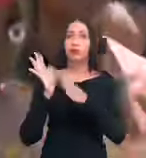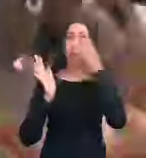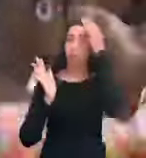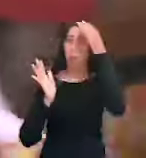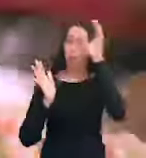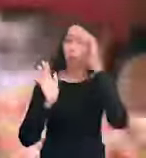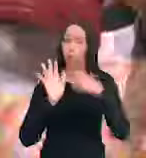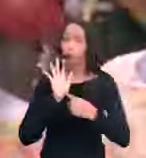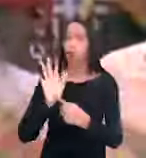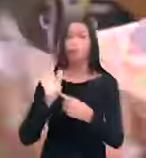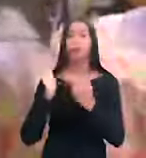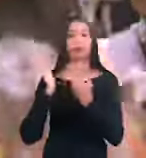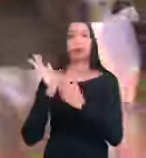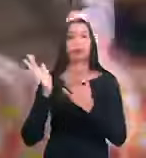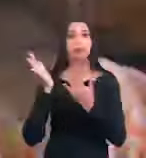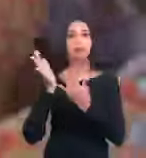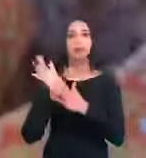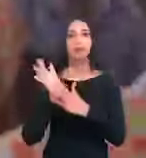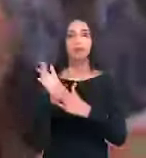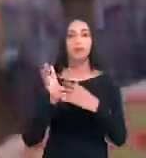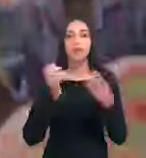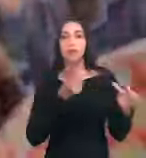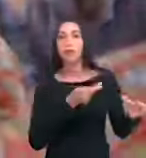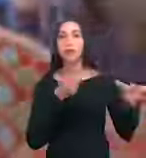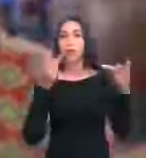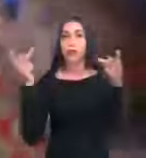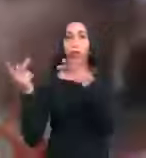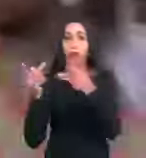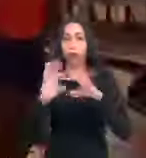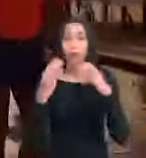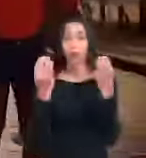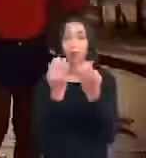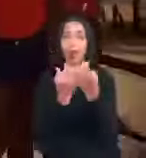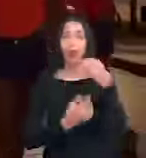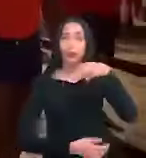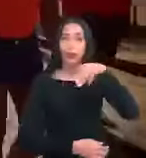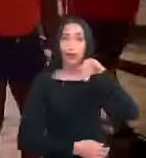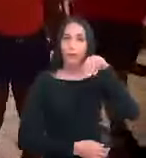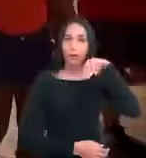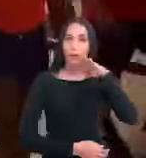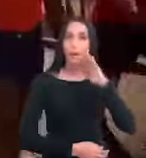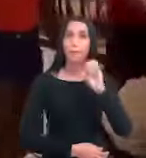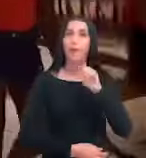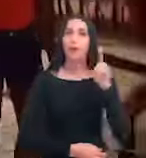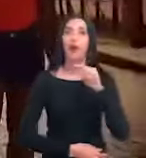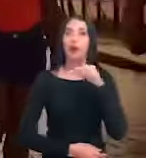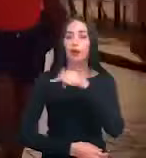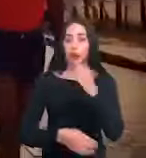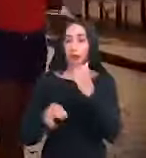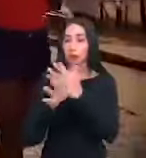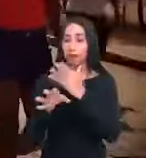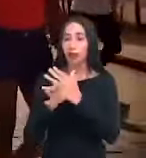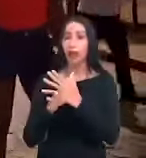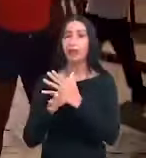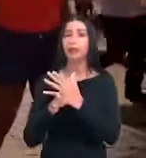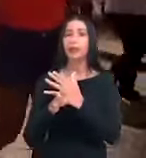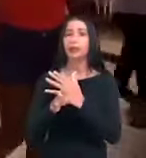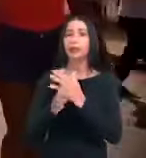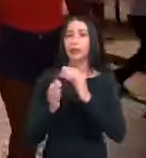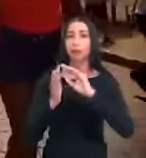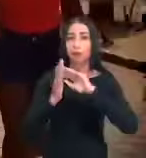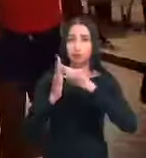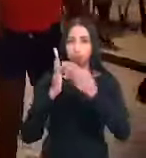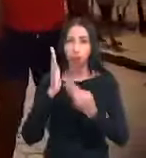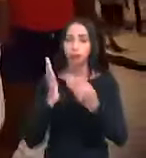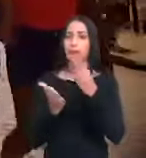foi lá que o negro se libertou. Voltando aqui à comunidade Mimbó, aqui em Amarante, essa comunidade quilombola, que